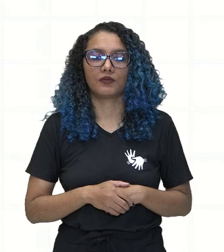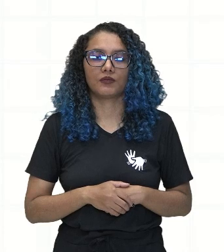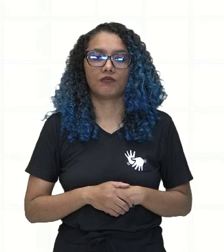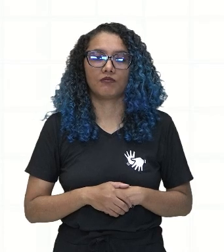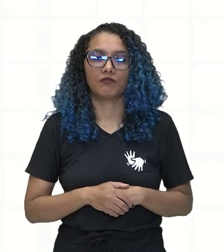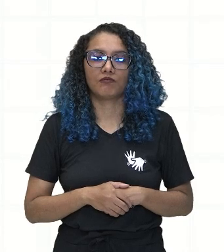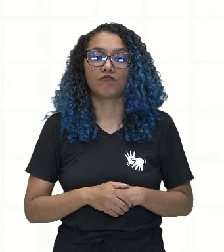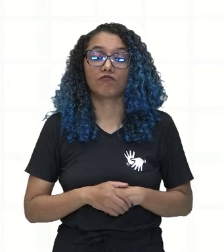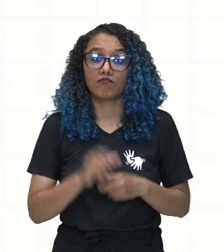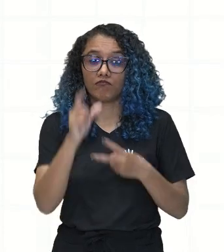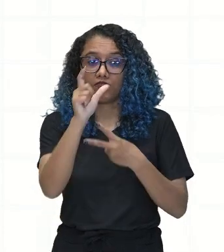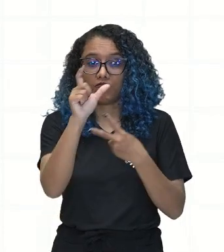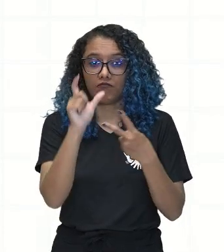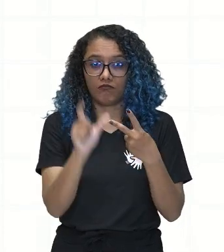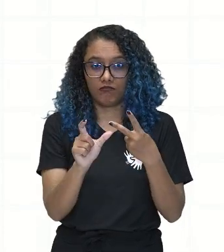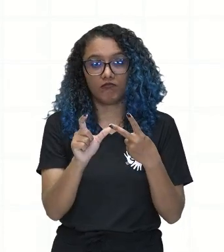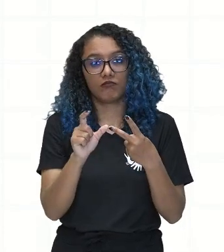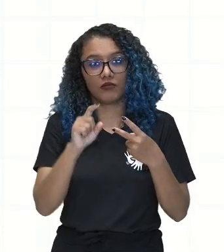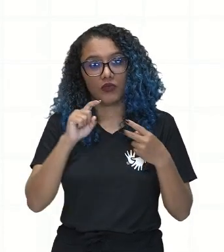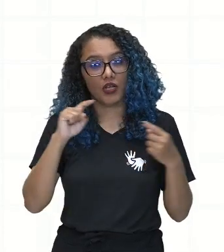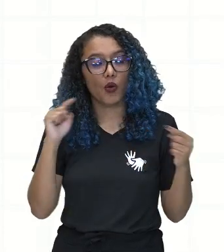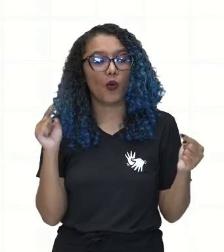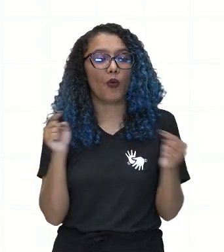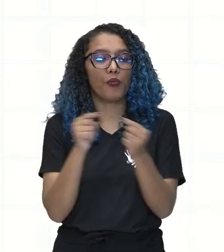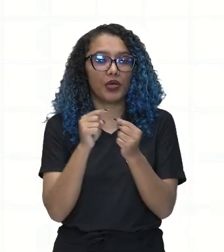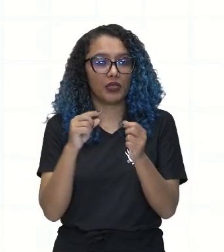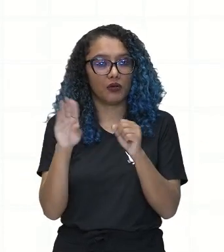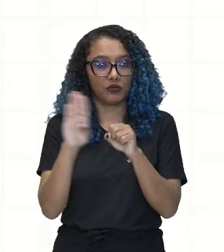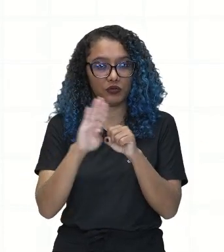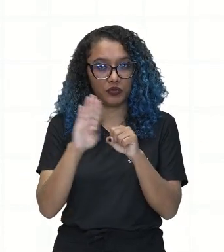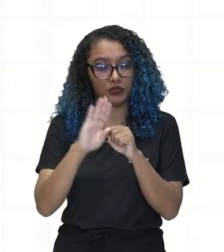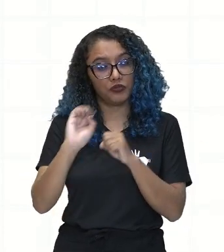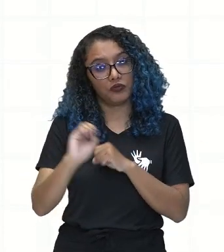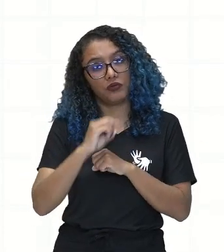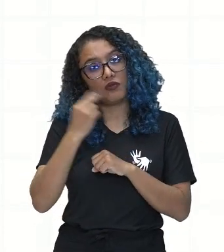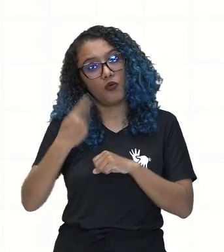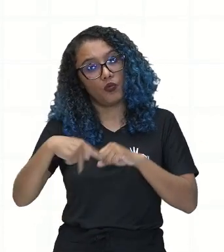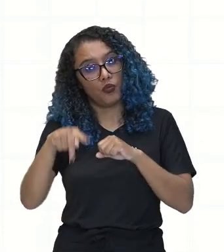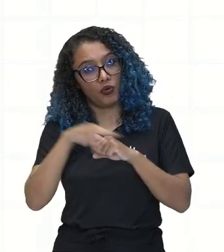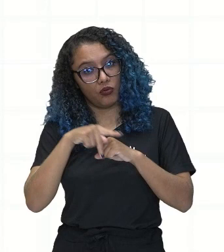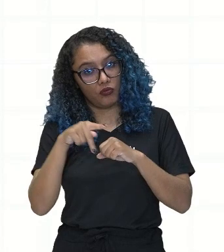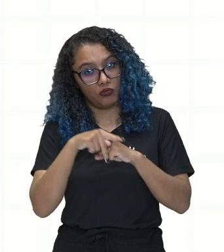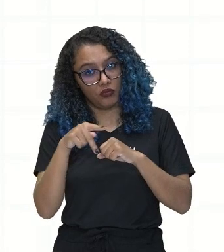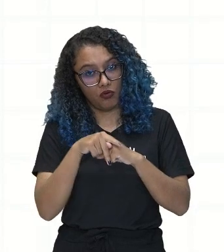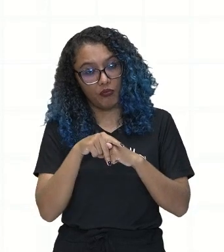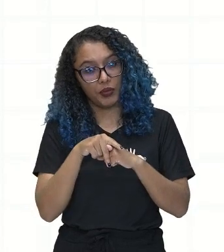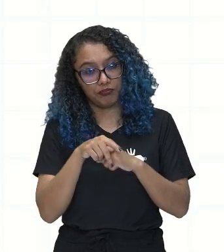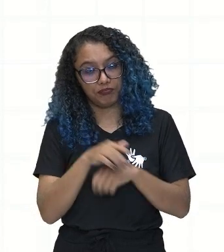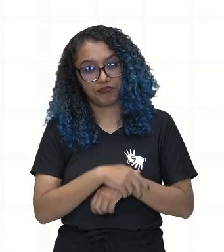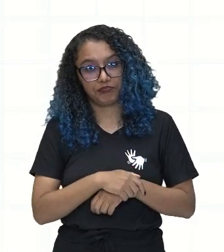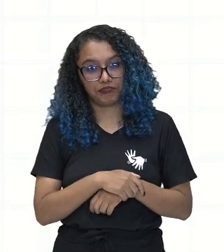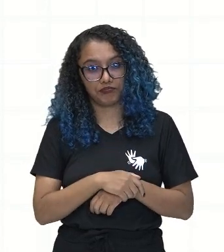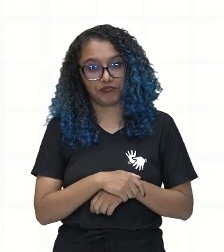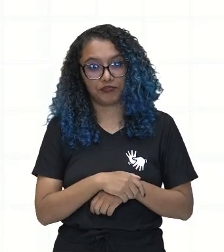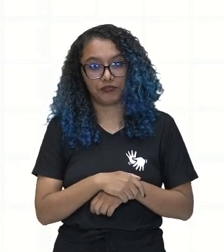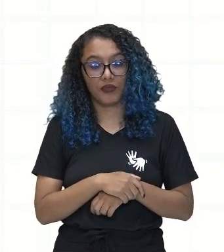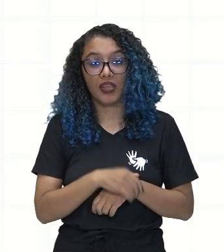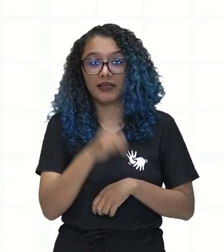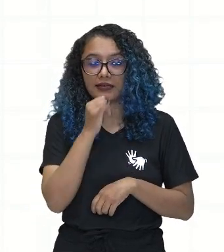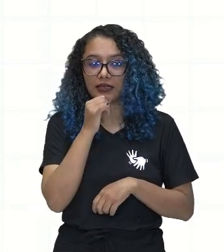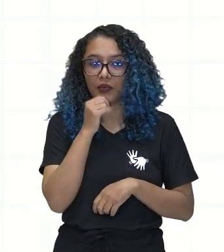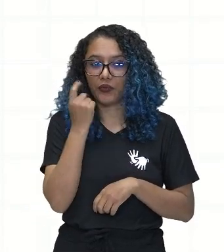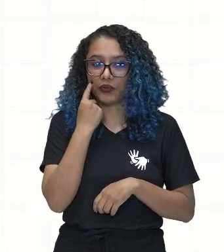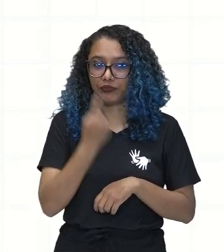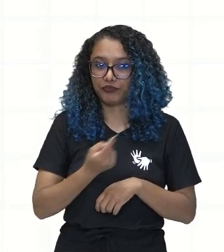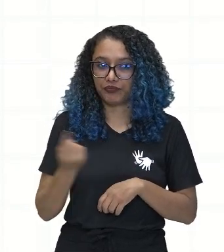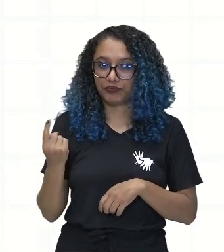substantivo, aqui, ou pronome ao qual se refere em gênero e número. O aluno, olha só,